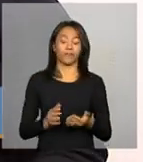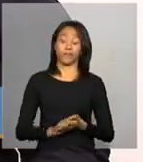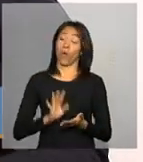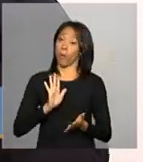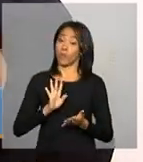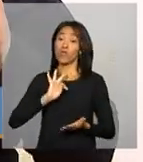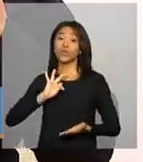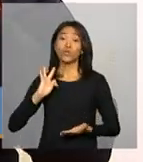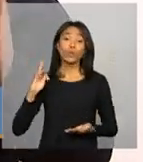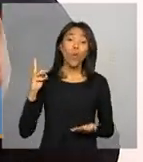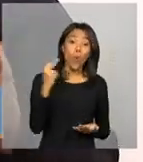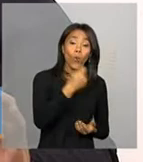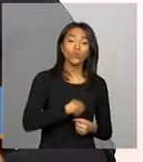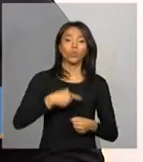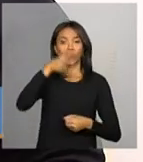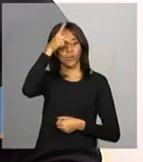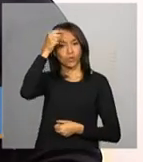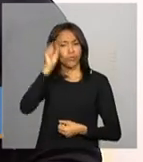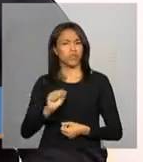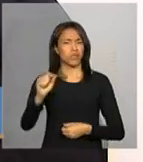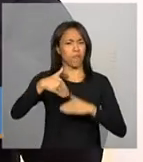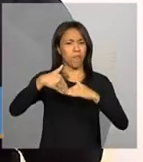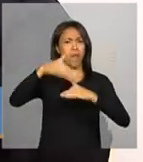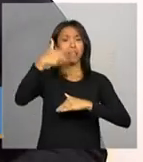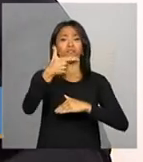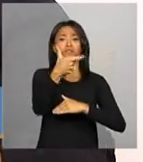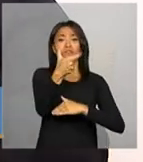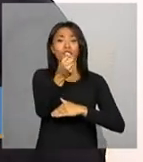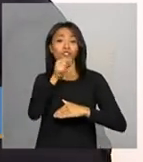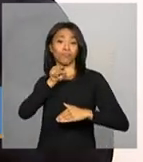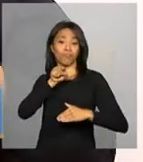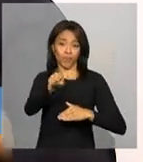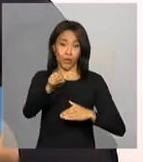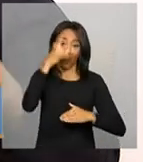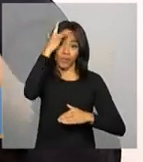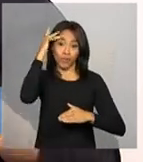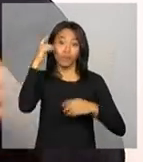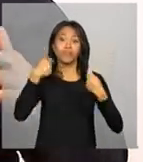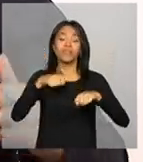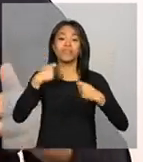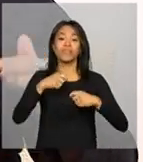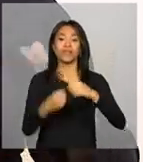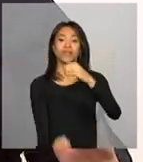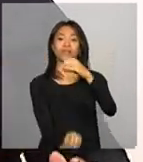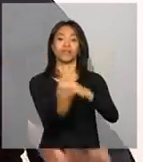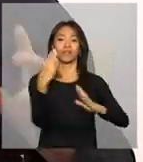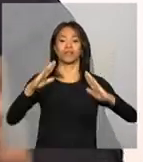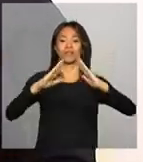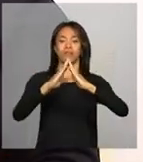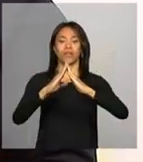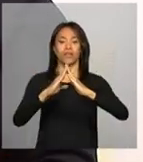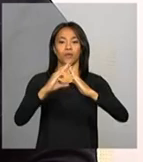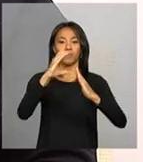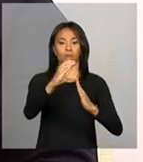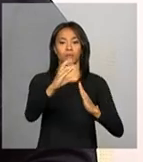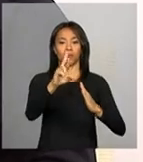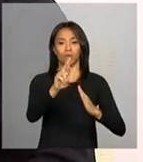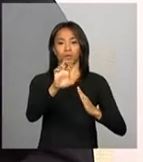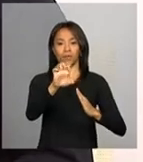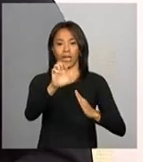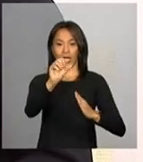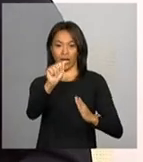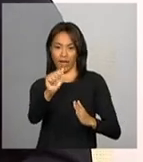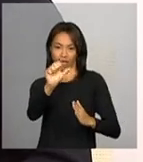municípios com mais de 20 mil habitantes tem que ter um centro de referência especializado da Assistência Social creas